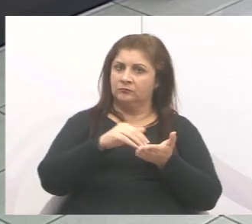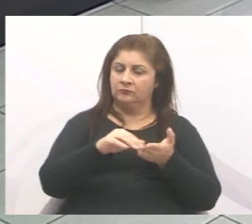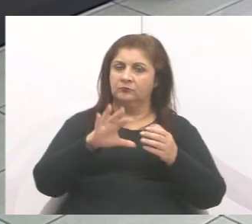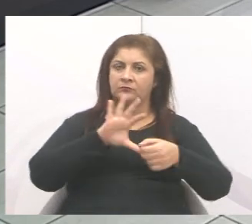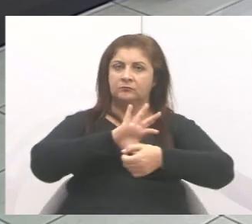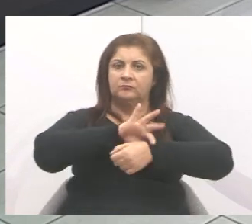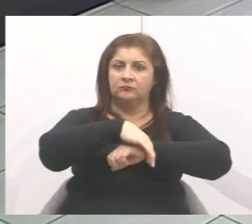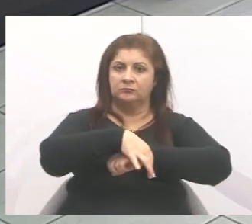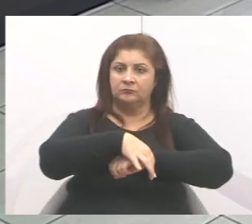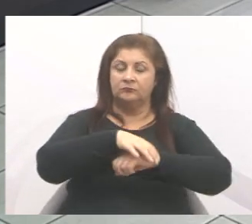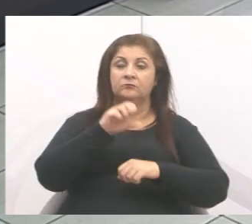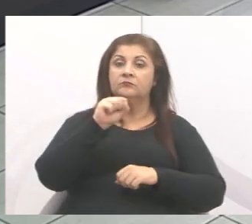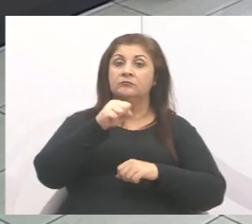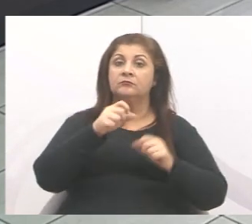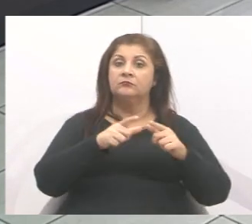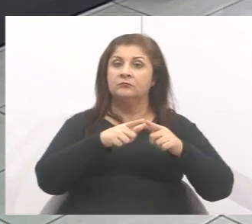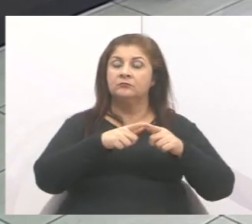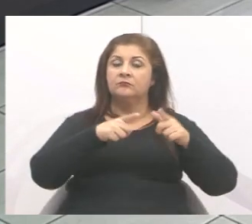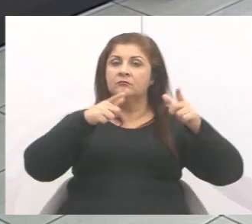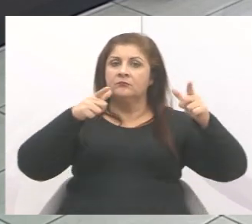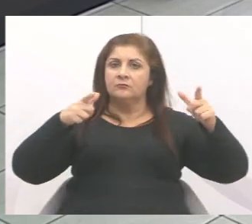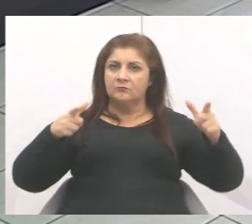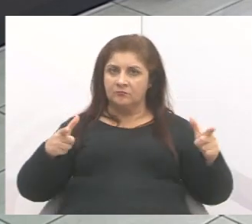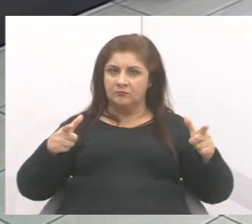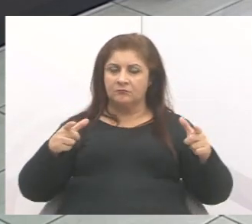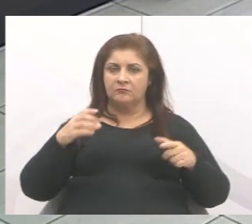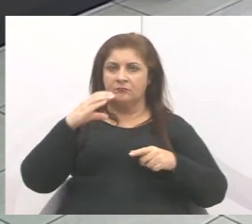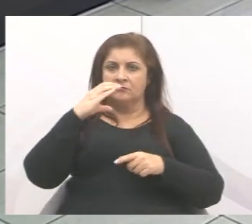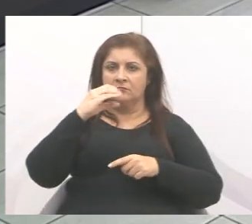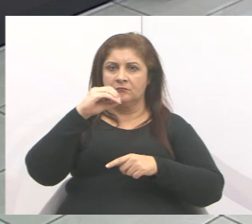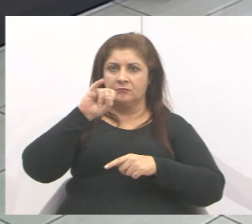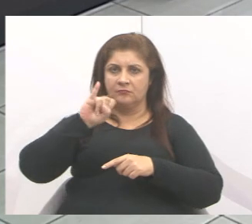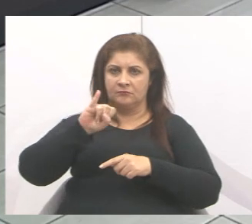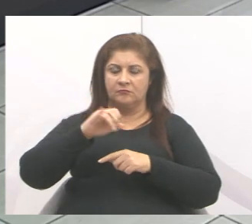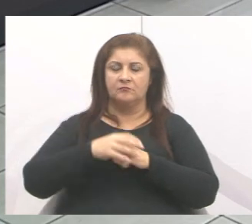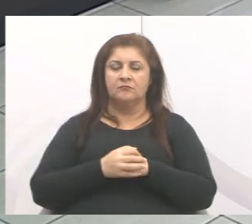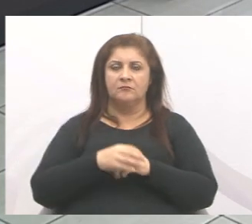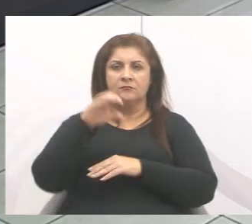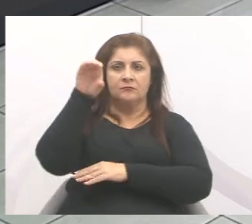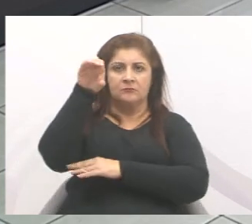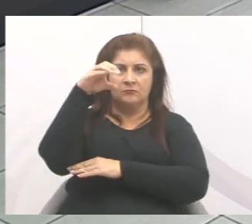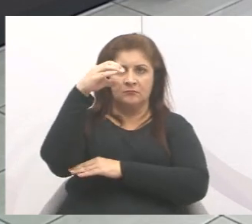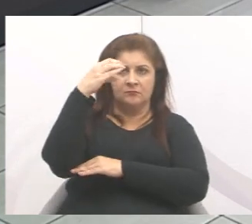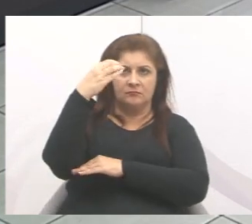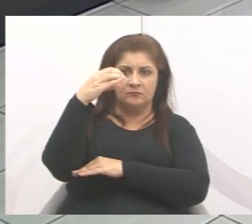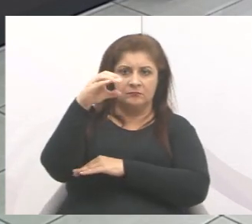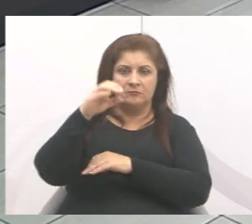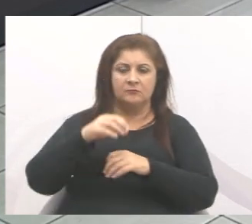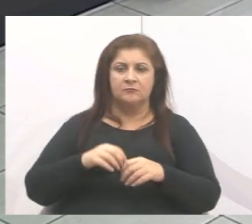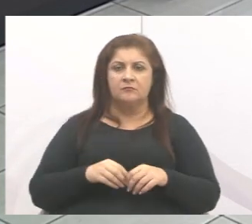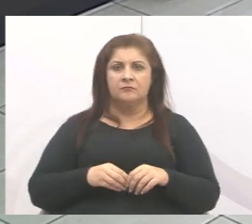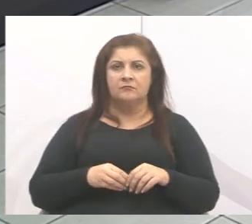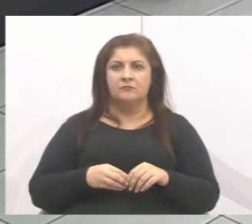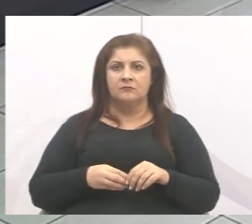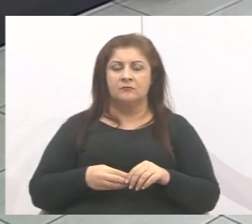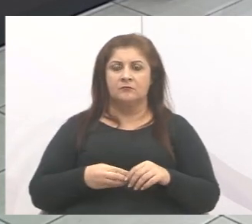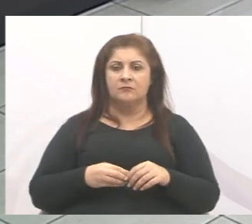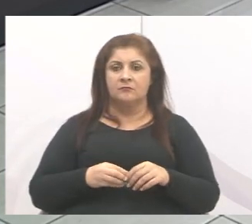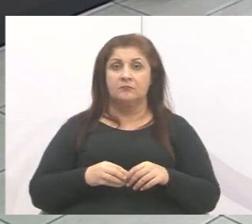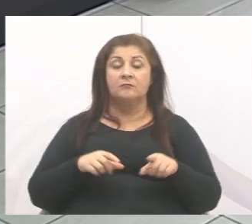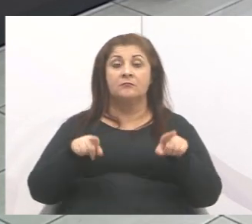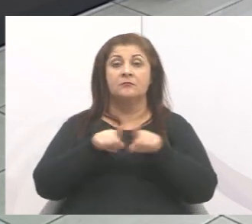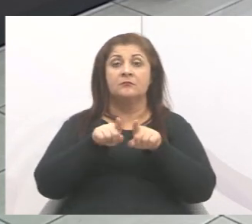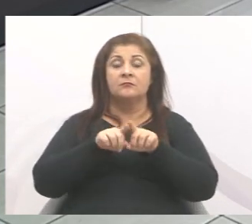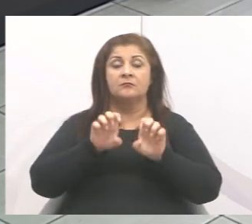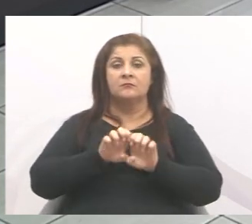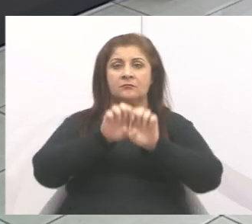tem interesse, sim, em ampliar as atividades do COI, tanto em câmeras também, e trazer também estrutura